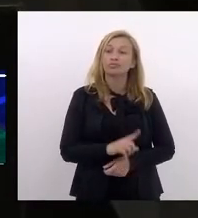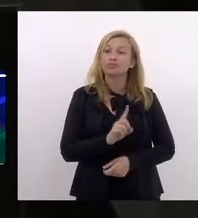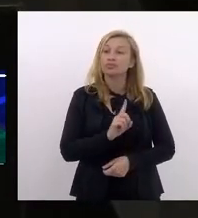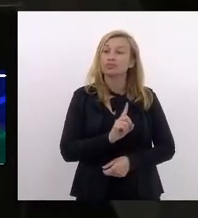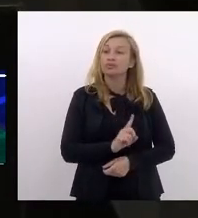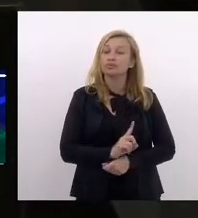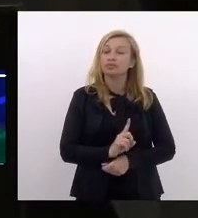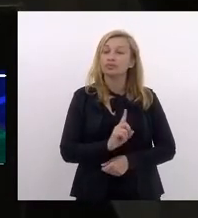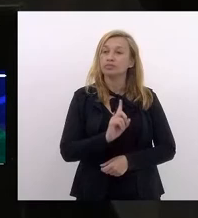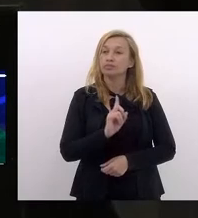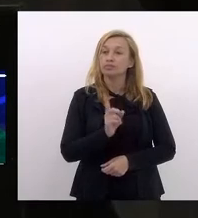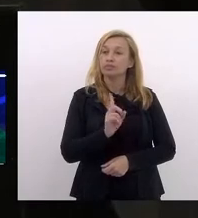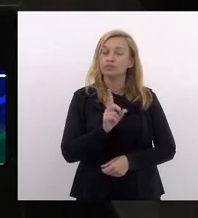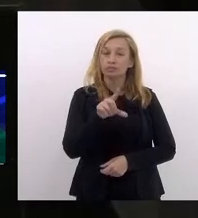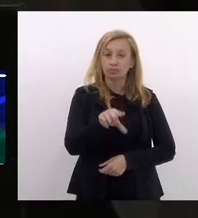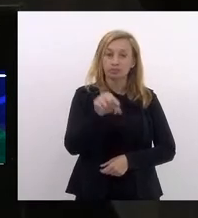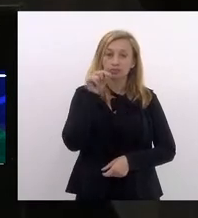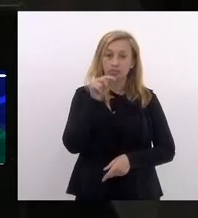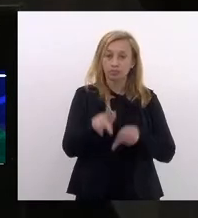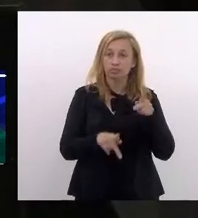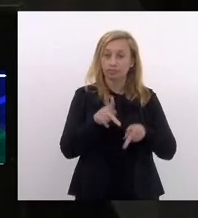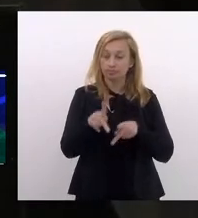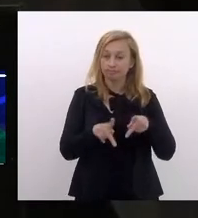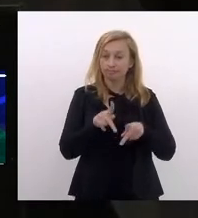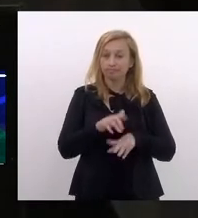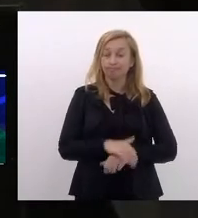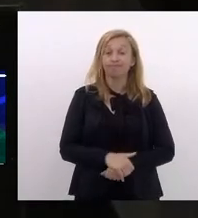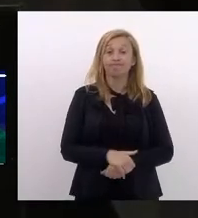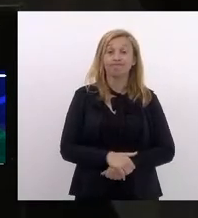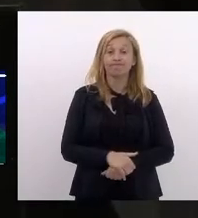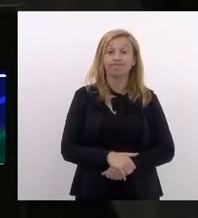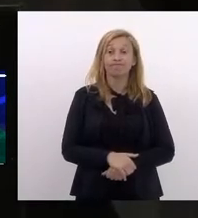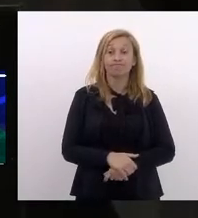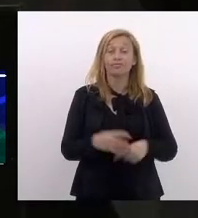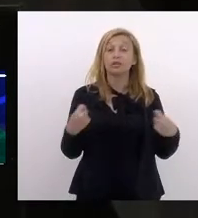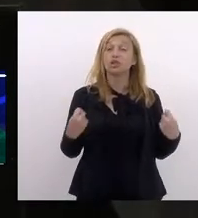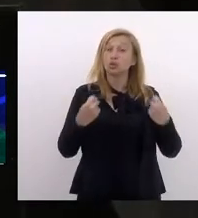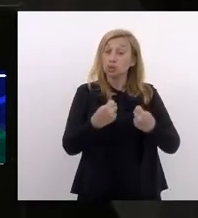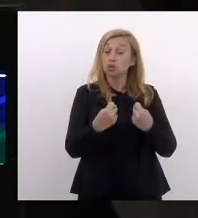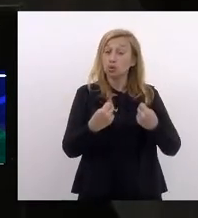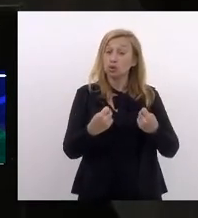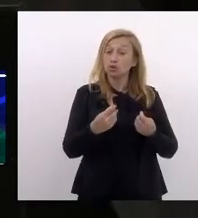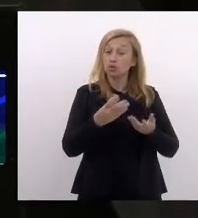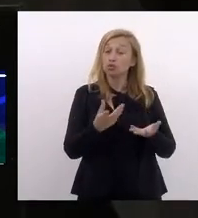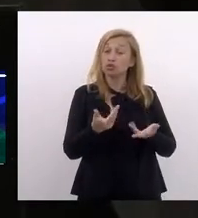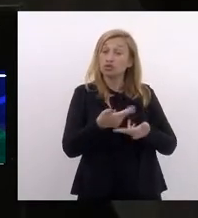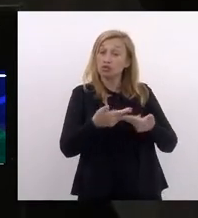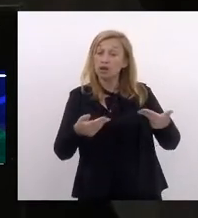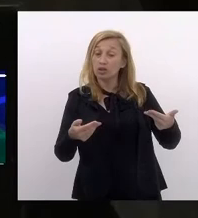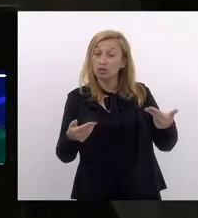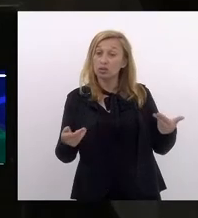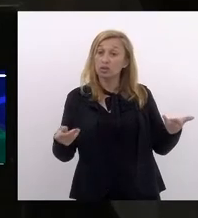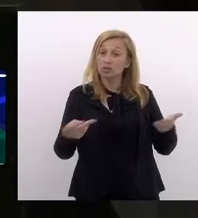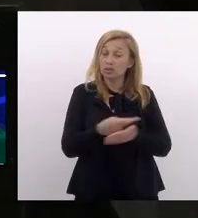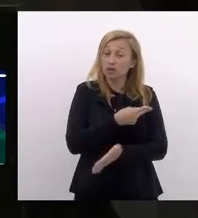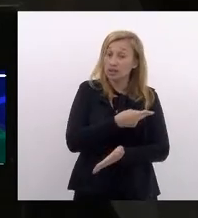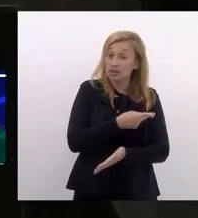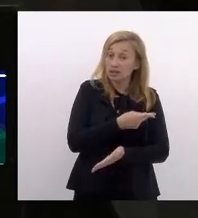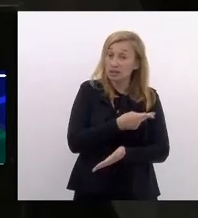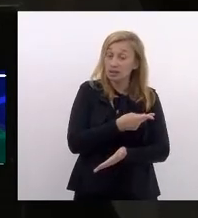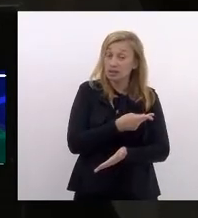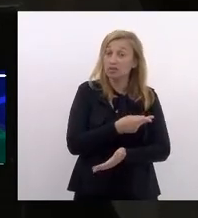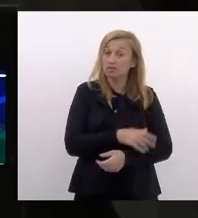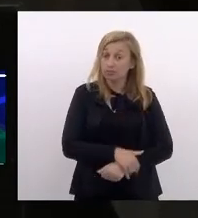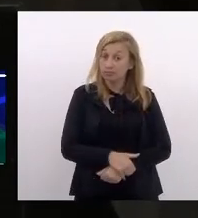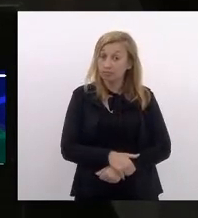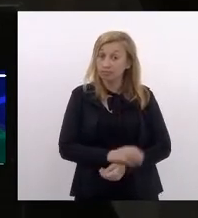inelegível. E aí, uma sorte de recursos e contra-recursos vem